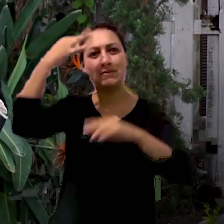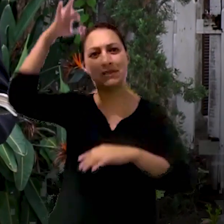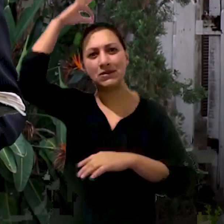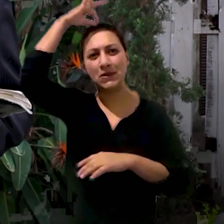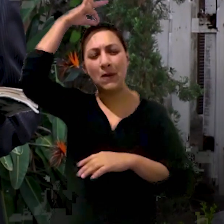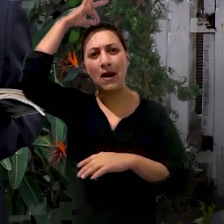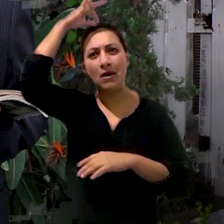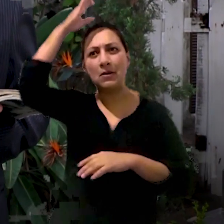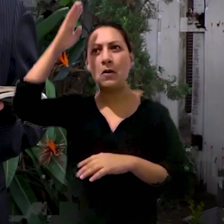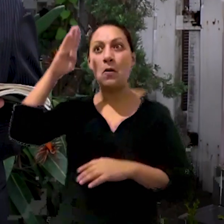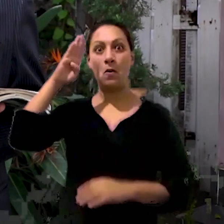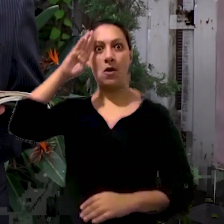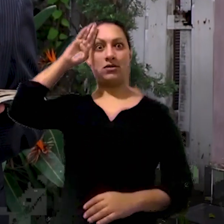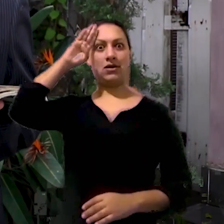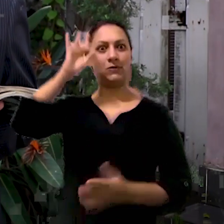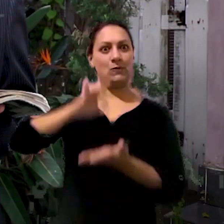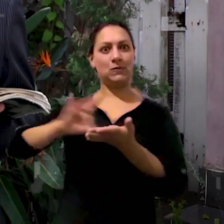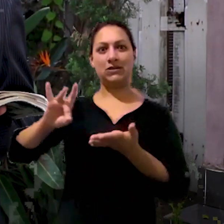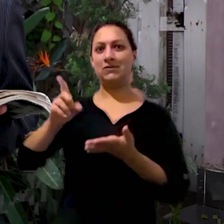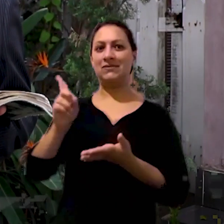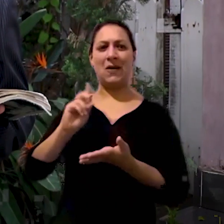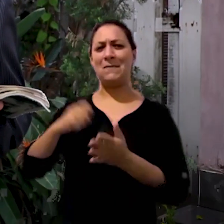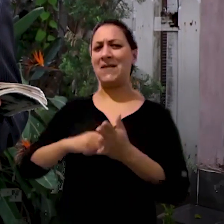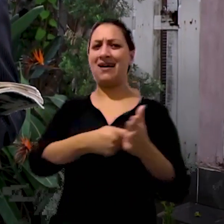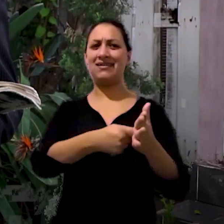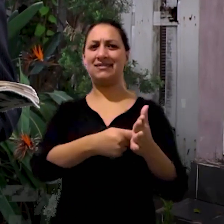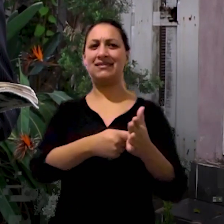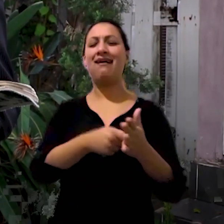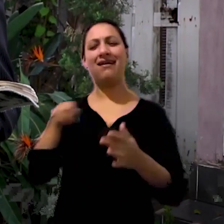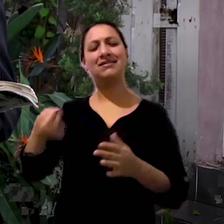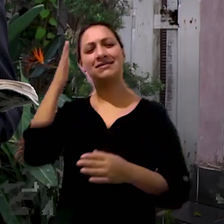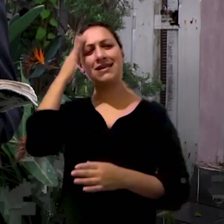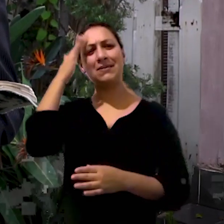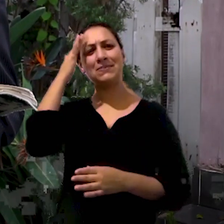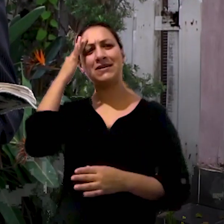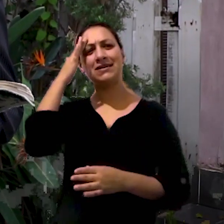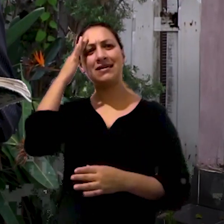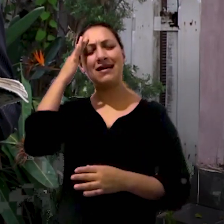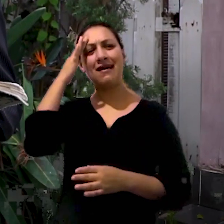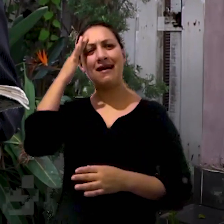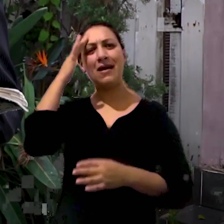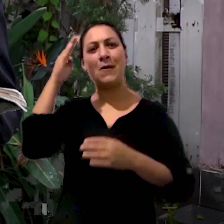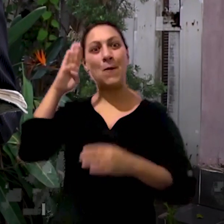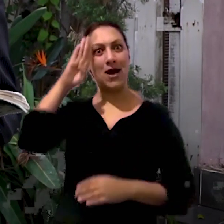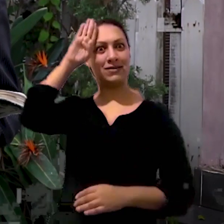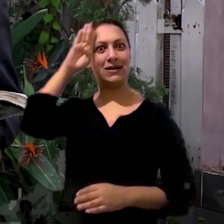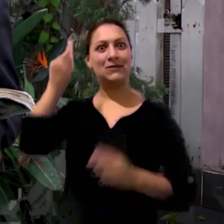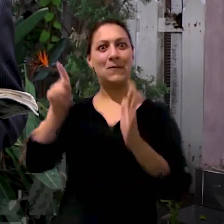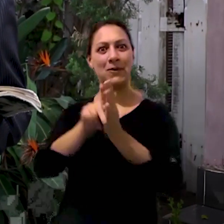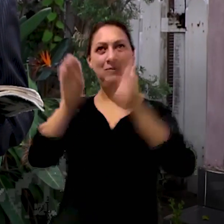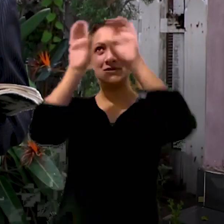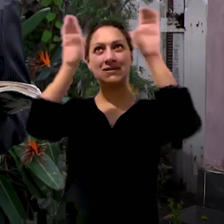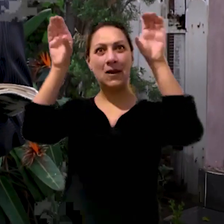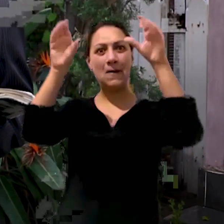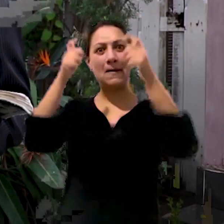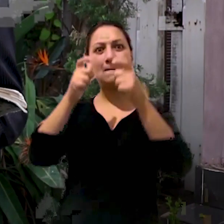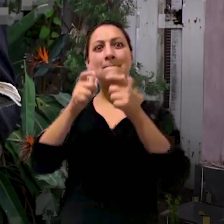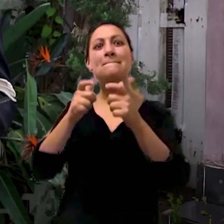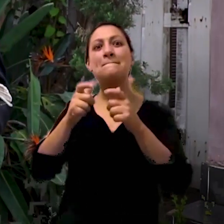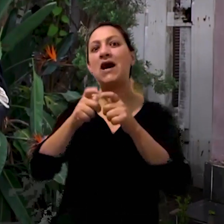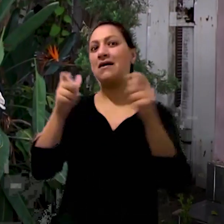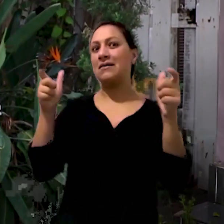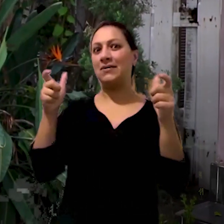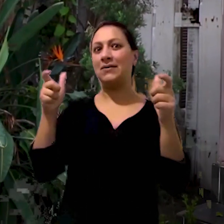uma ameaça, porque ele sabia que maior era quem estava com eles do que aquele que estava contra eles. Ele confortou o